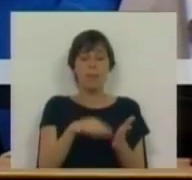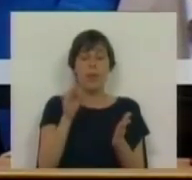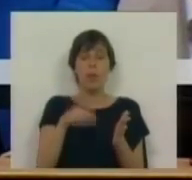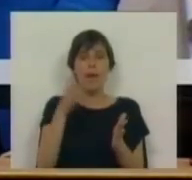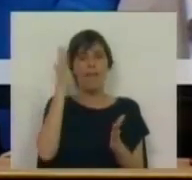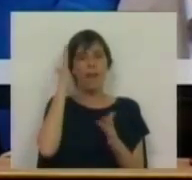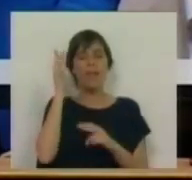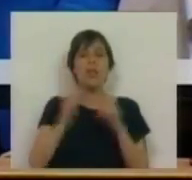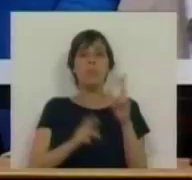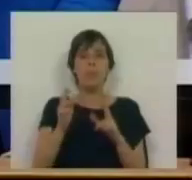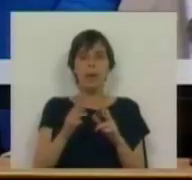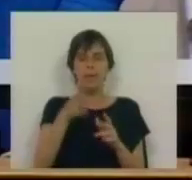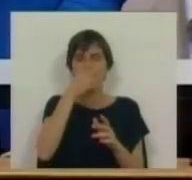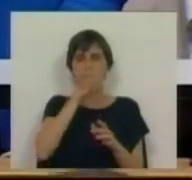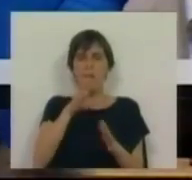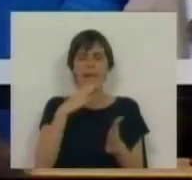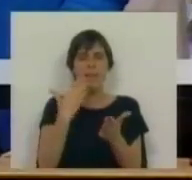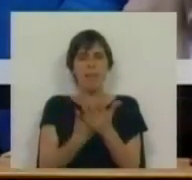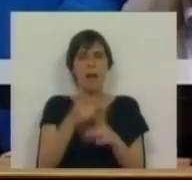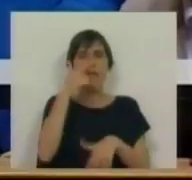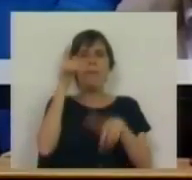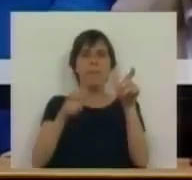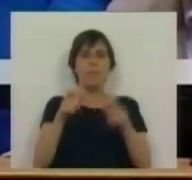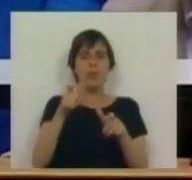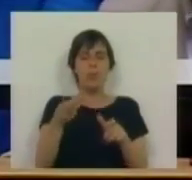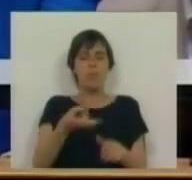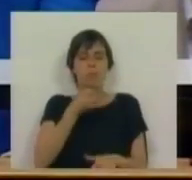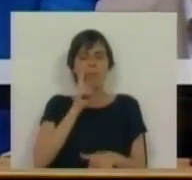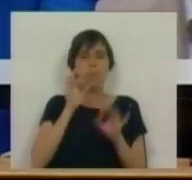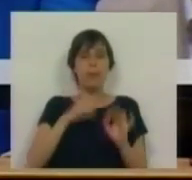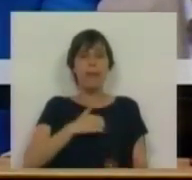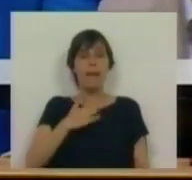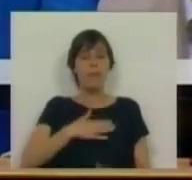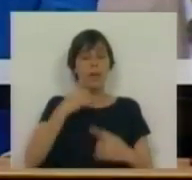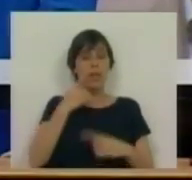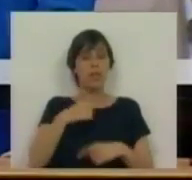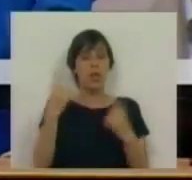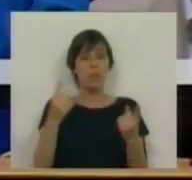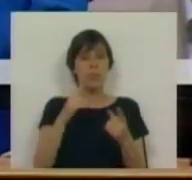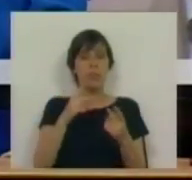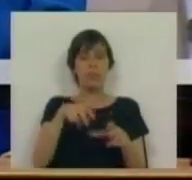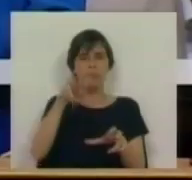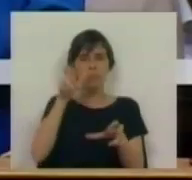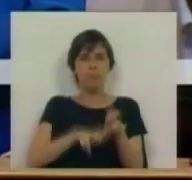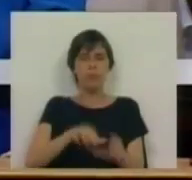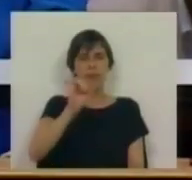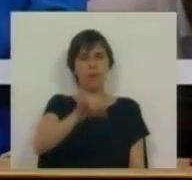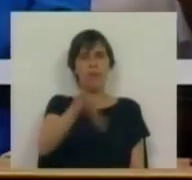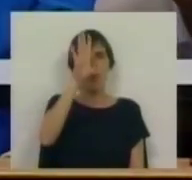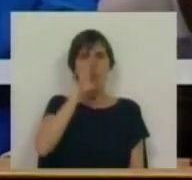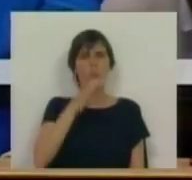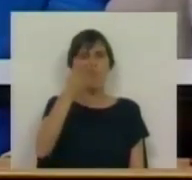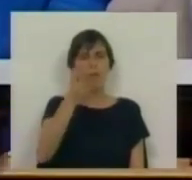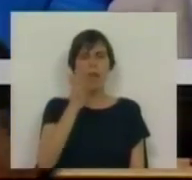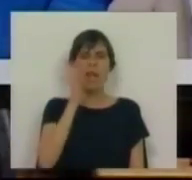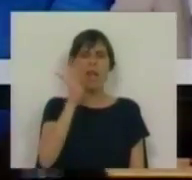contratos especulativos, tóxicos, feito por pessoas que eram administradores de empresas públicas e que vieram sentar-se no seu governo,